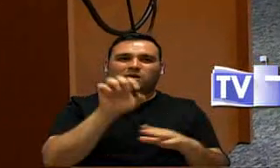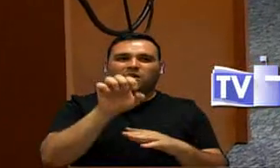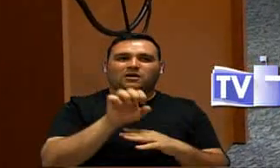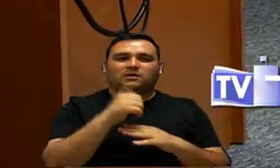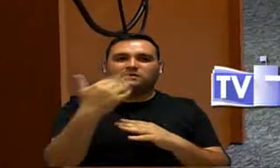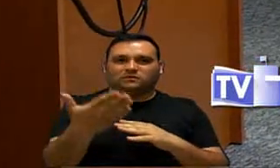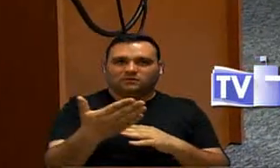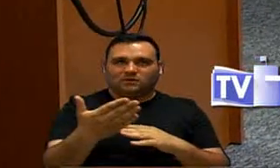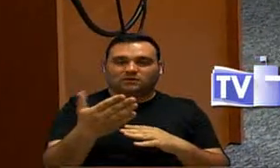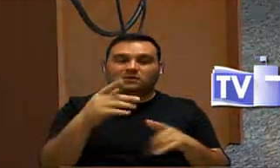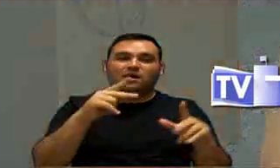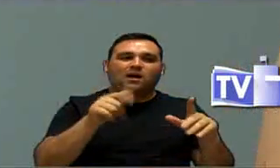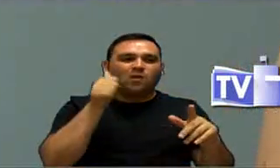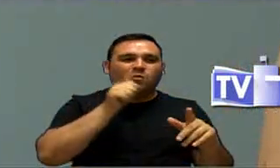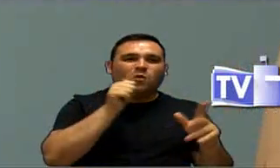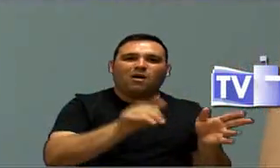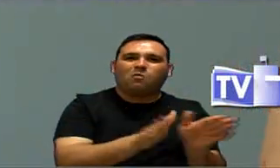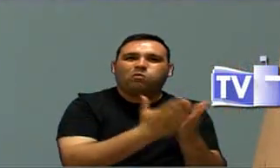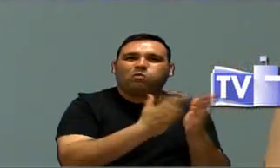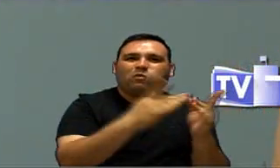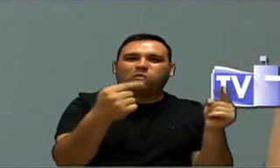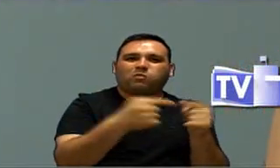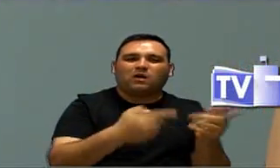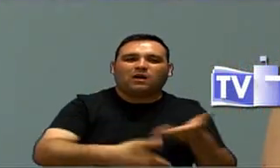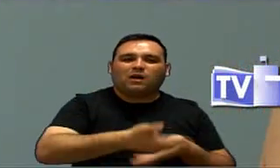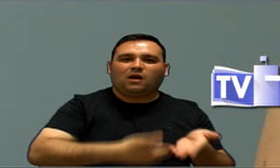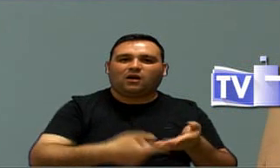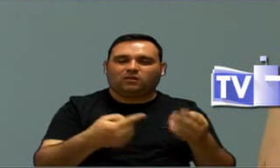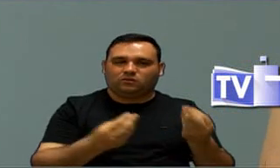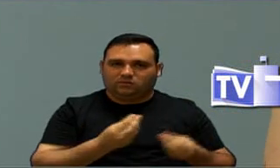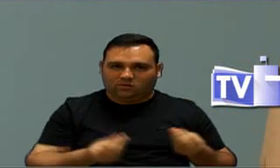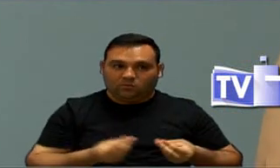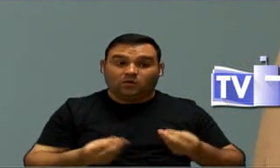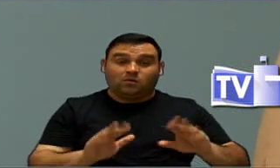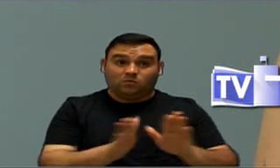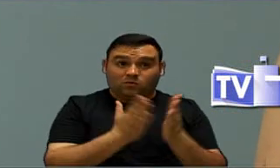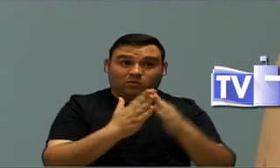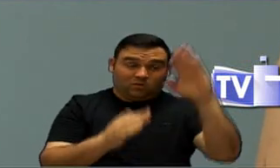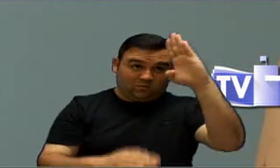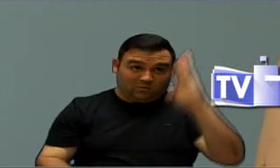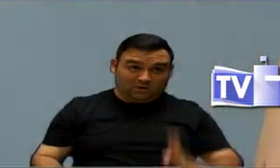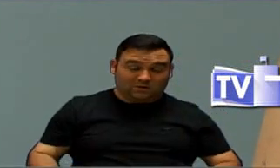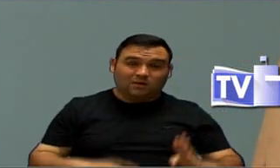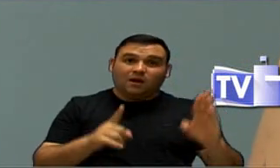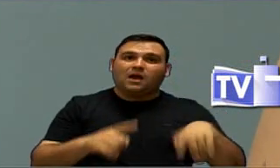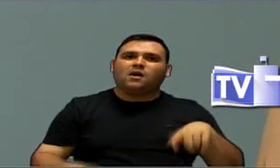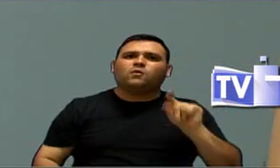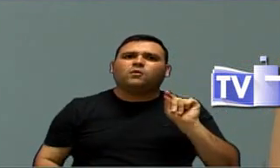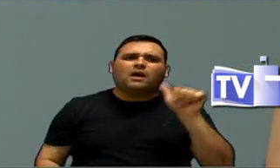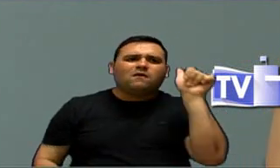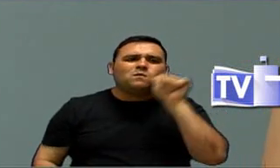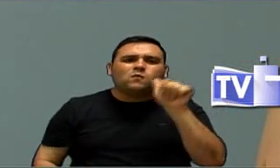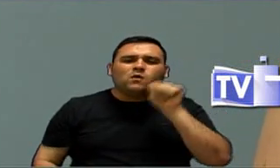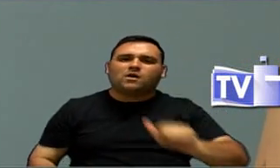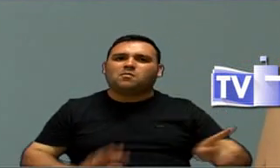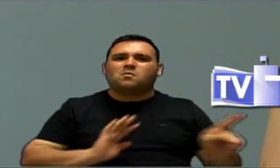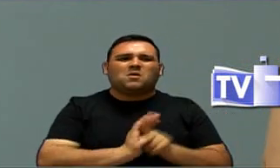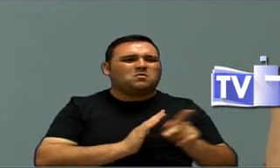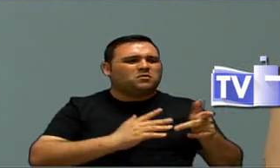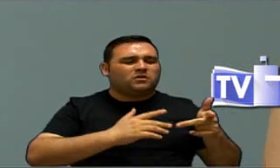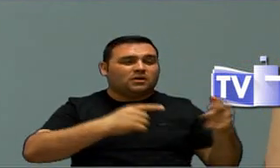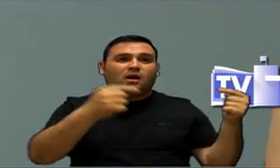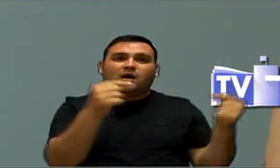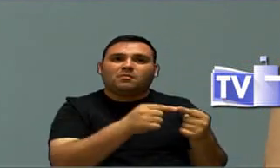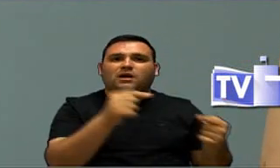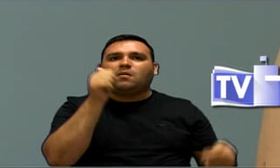Feminização da Pobreza. Ou seja, é uma análise de como a pobreza no mundo e no Brasil ela é uma pobreza feminizada, ou seja, diz